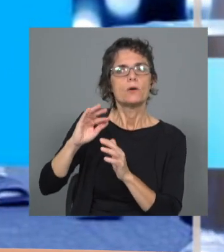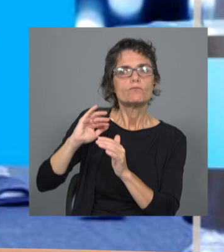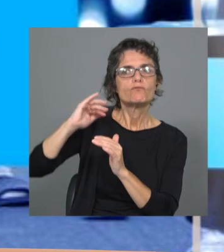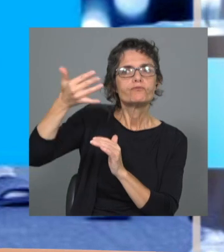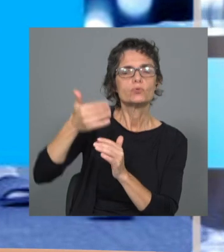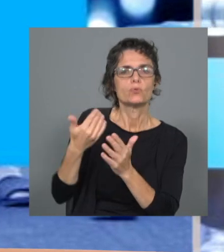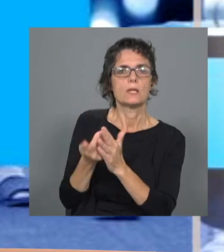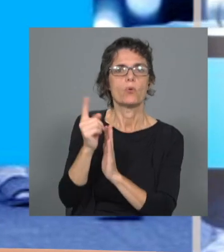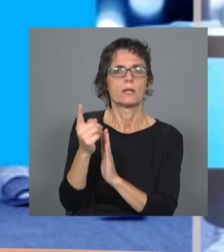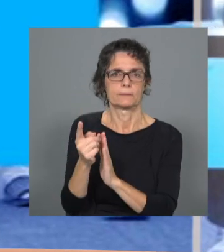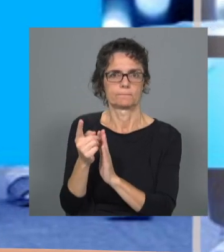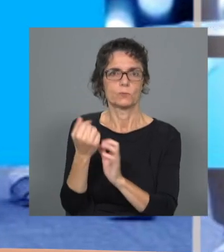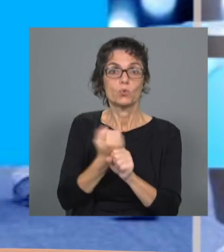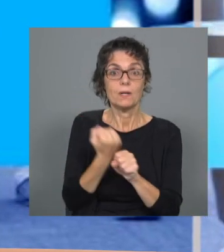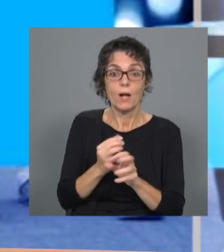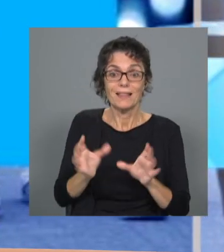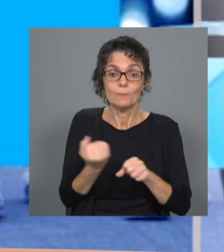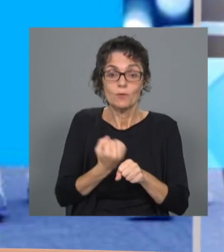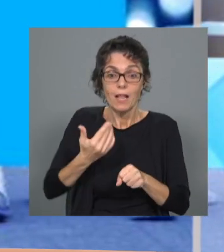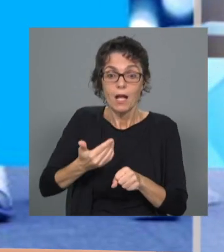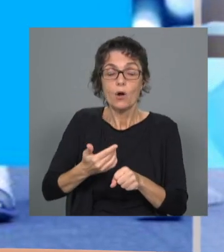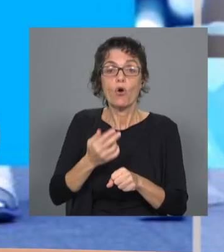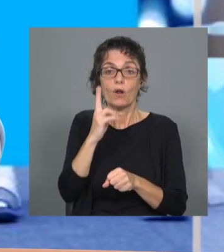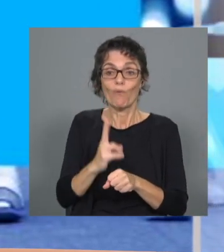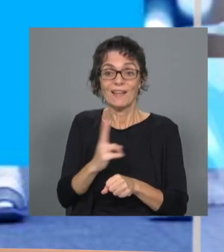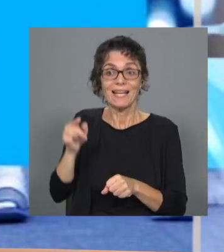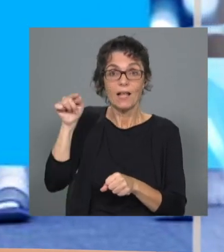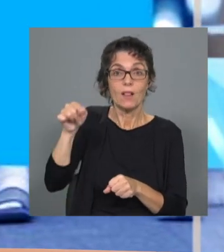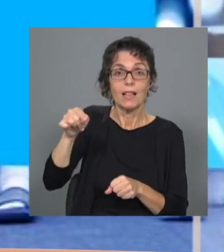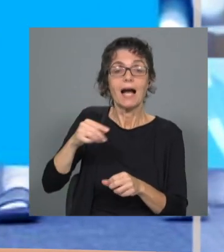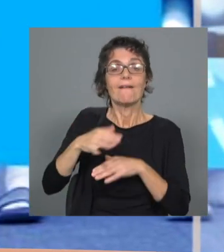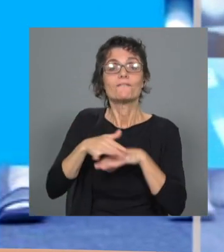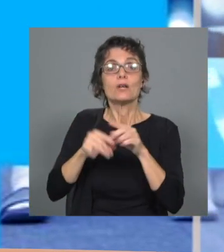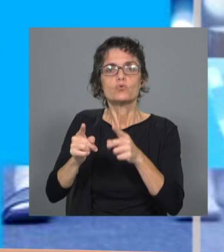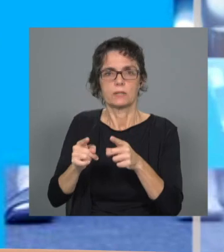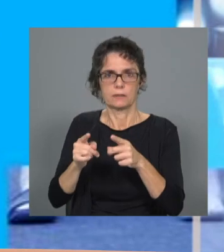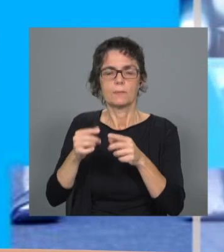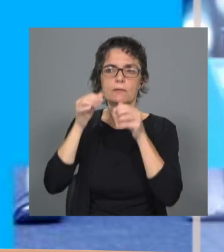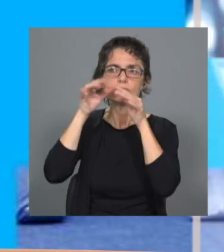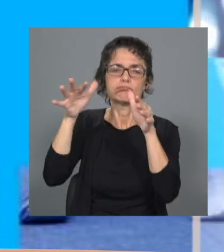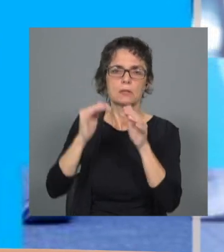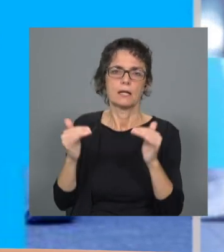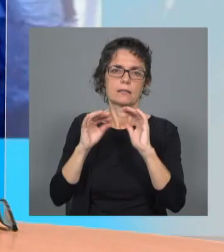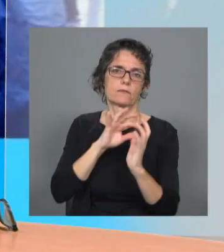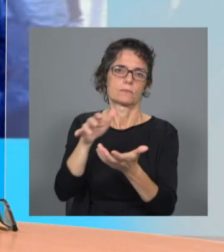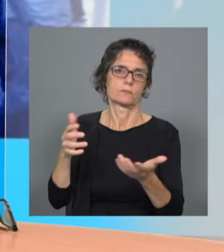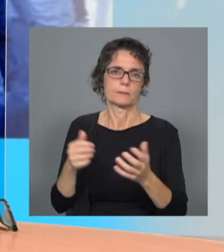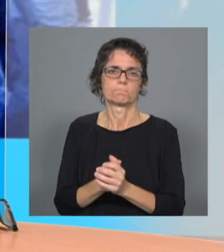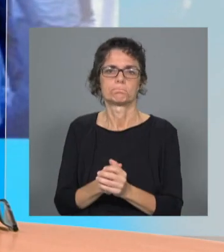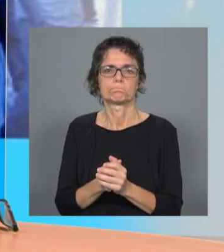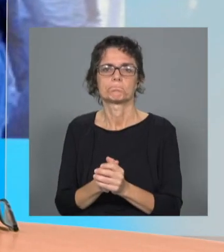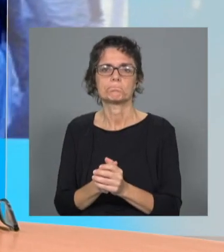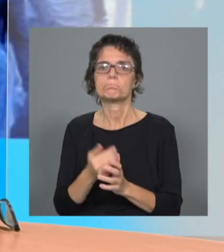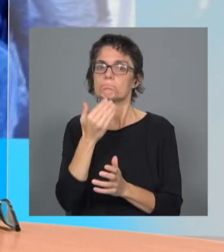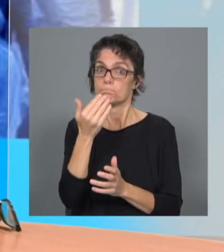trabalho por parte da Santa Sé, da equipa de trabalho que está constituída da Santa Sé para promover esta iniciativa a nível global. Otávio, obrigado por esse trabalho de